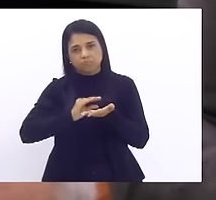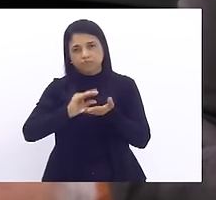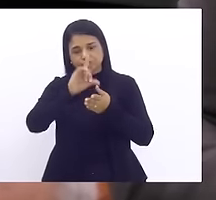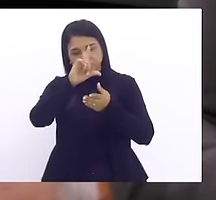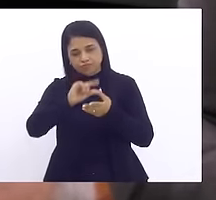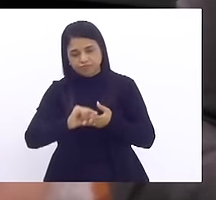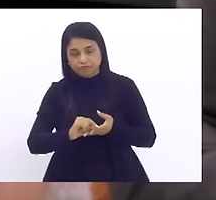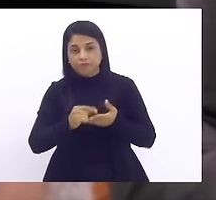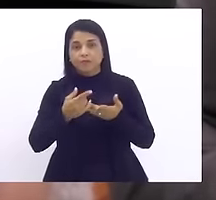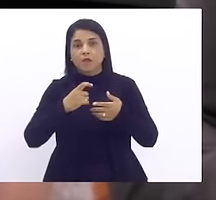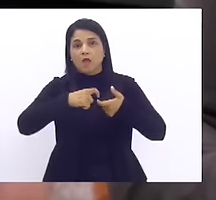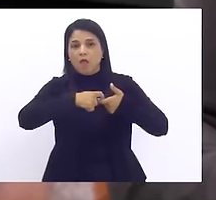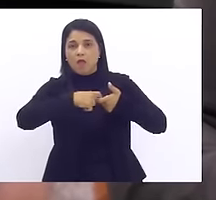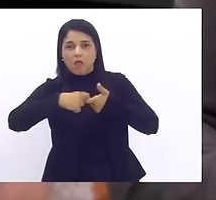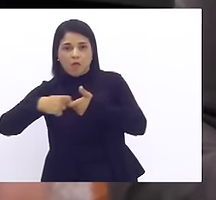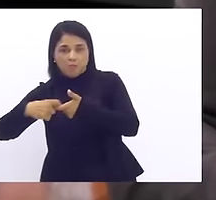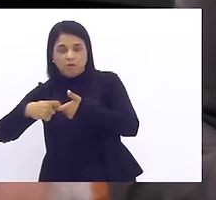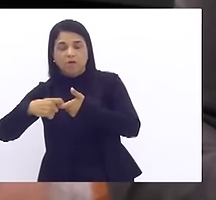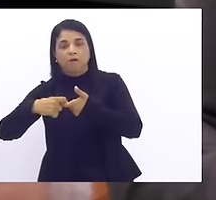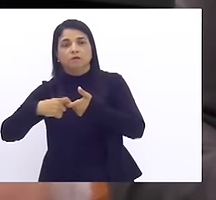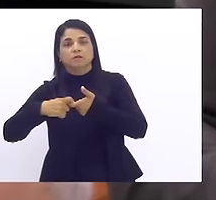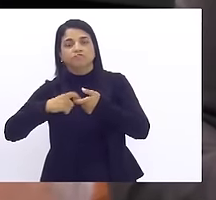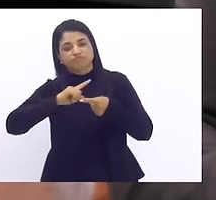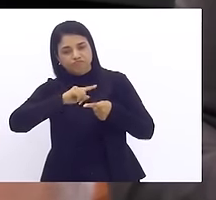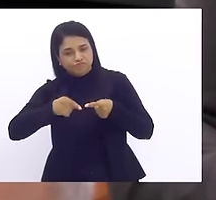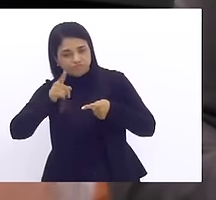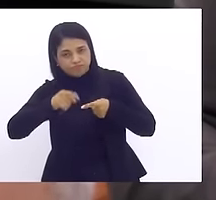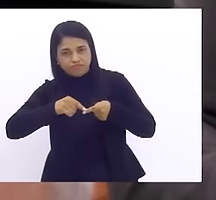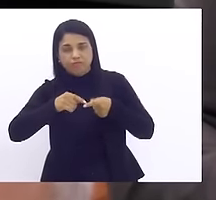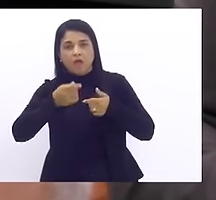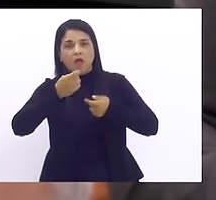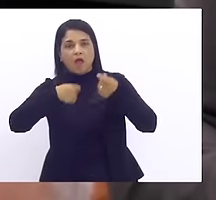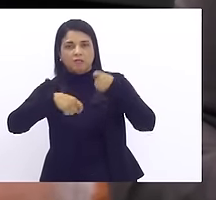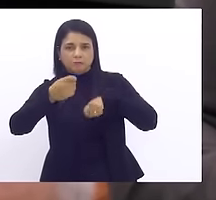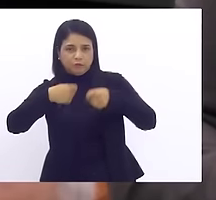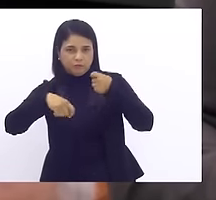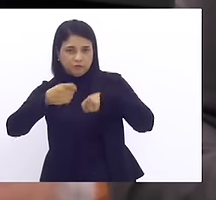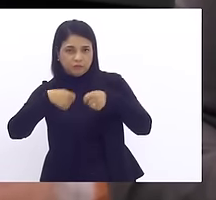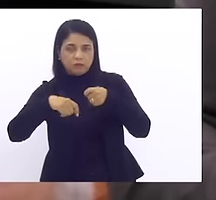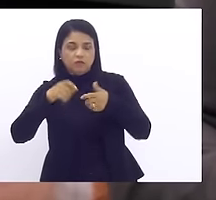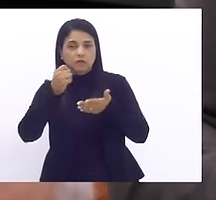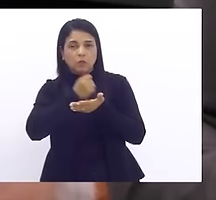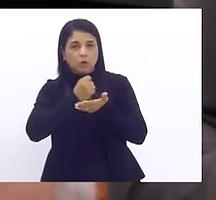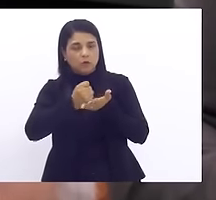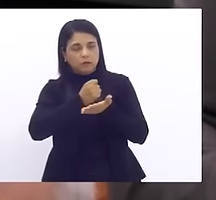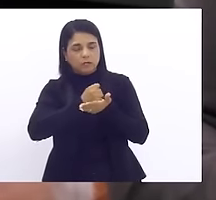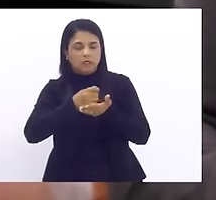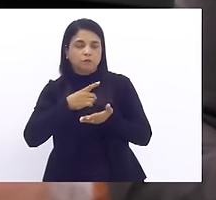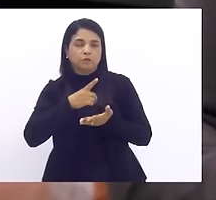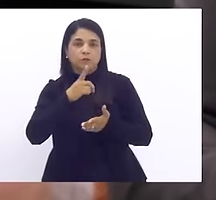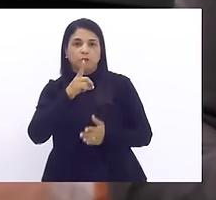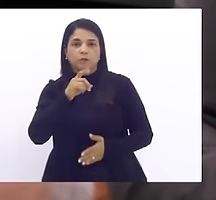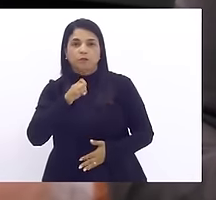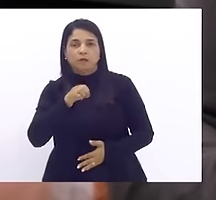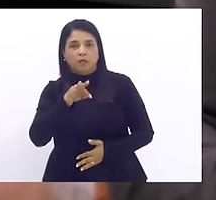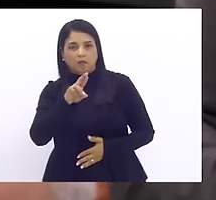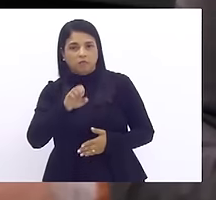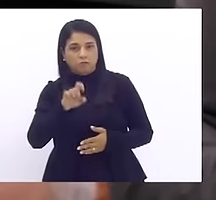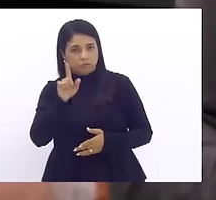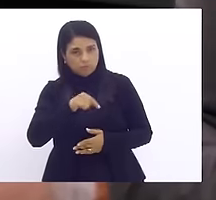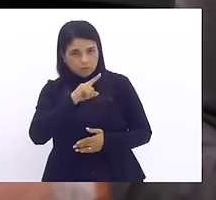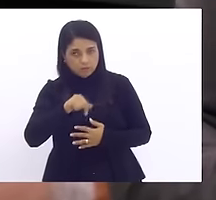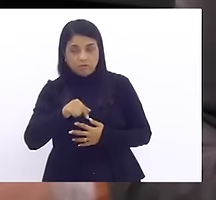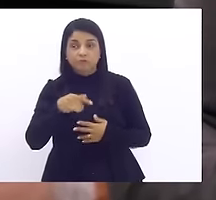rebocar sofreu algumas sanções administrativas e teve o contrato rescindido unilateralmente pelo débito em consequência